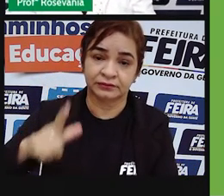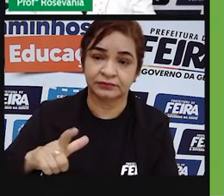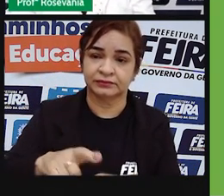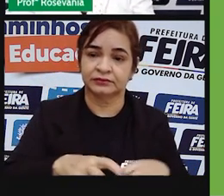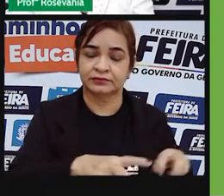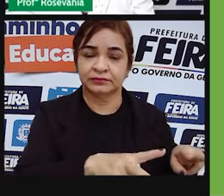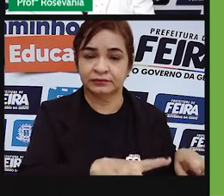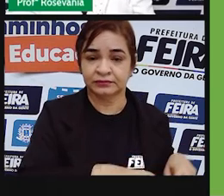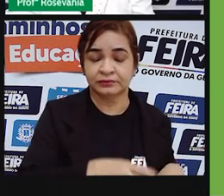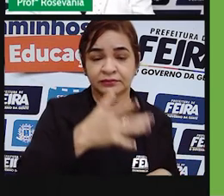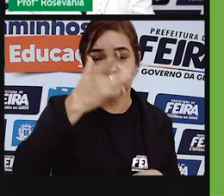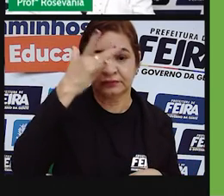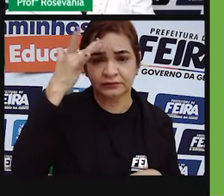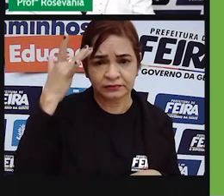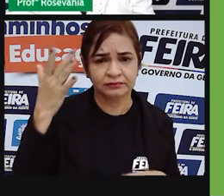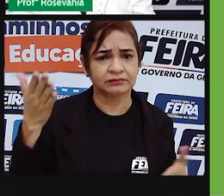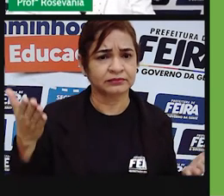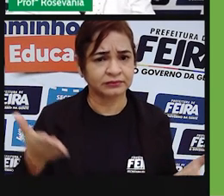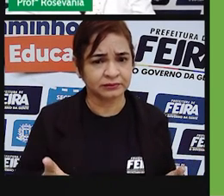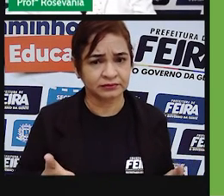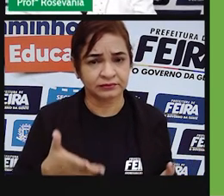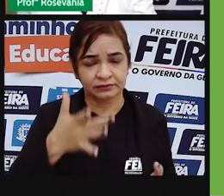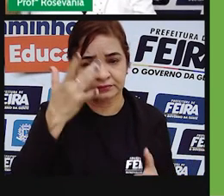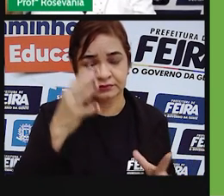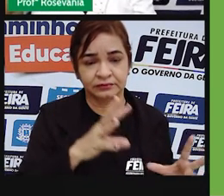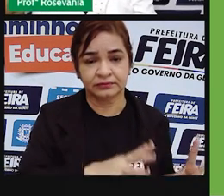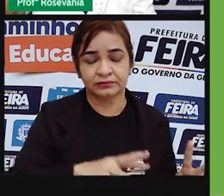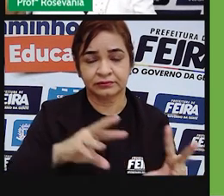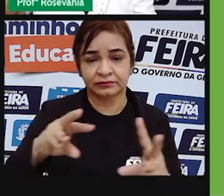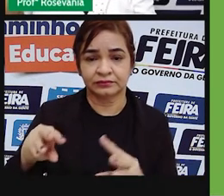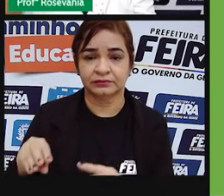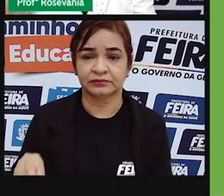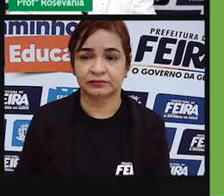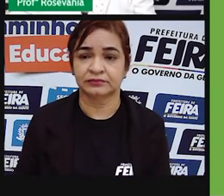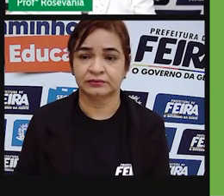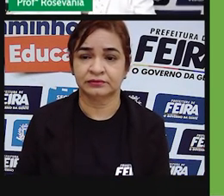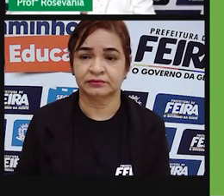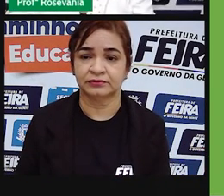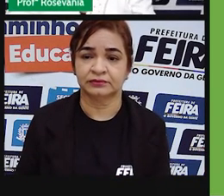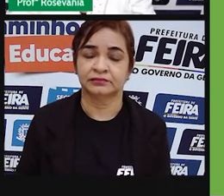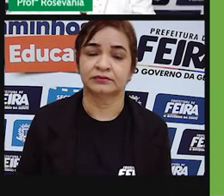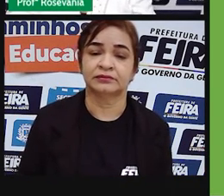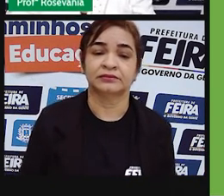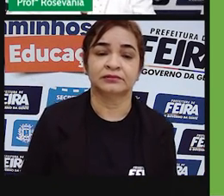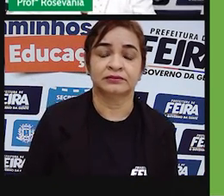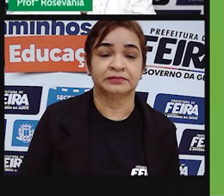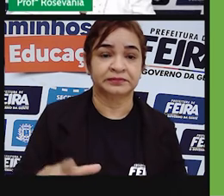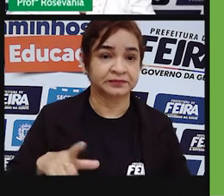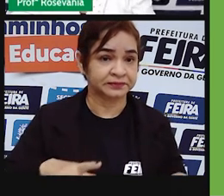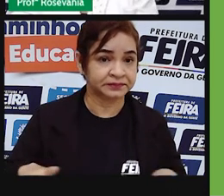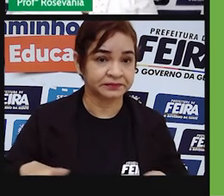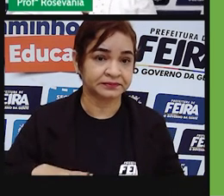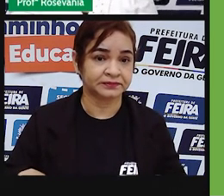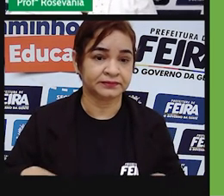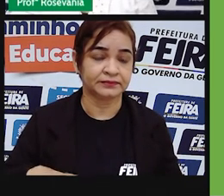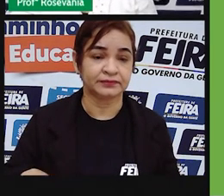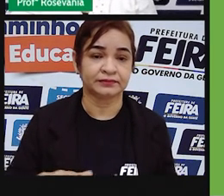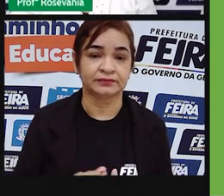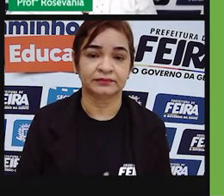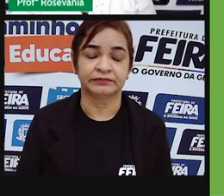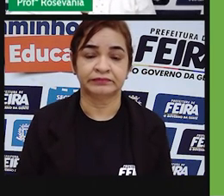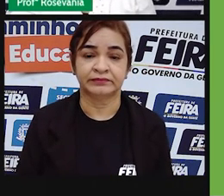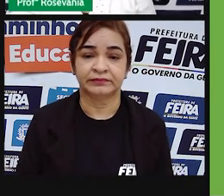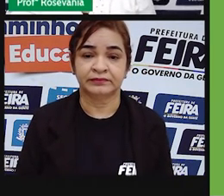começou a atrair e até hoje né Essa essa parte da agricultura e da pecuária ainda é muito forte nessa região